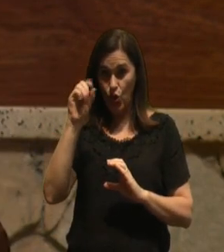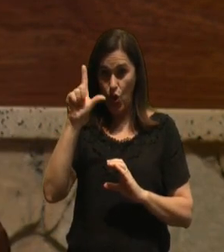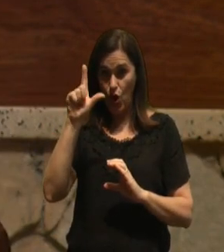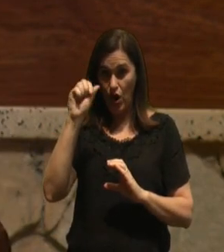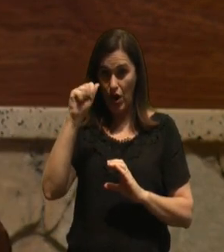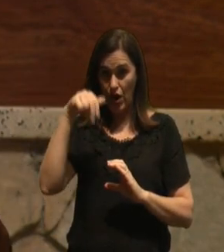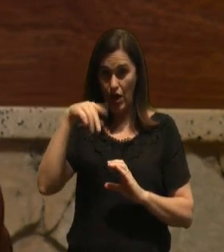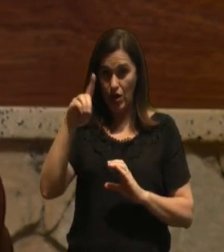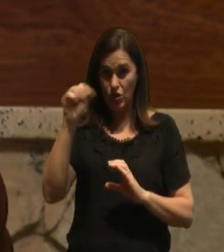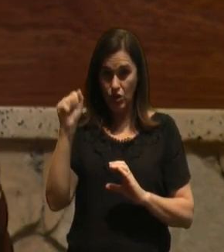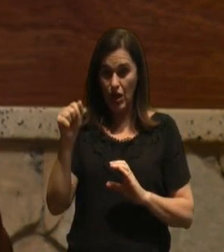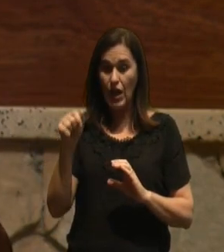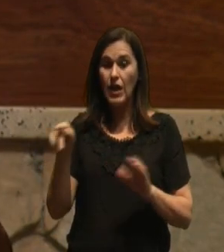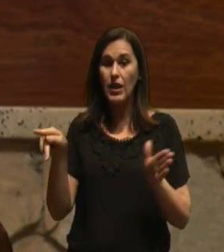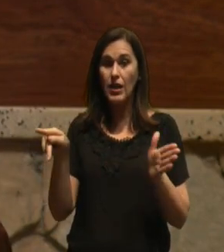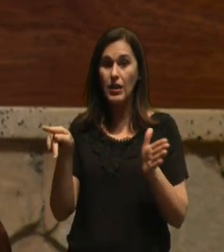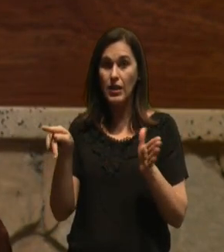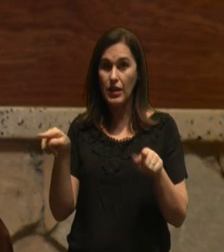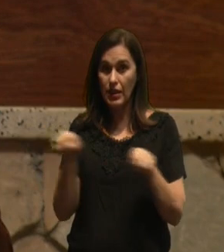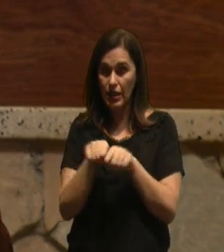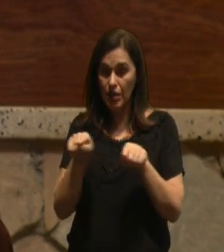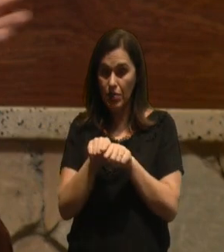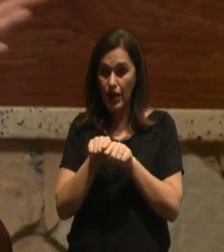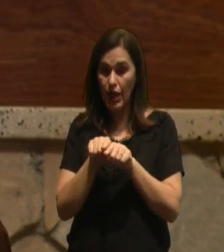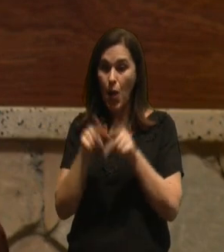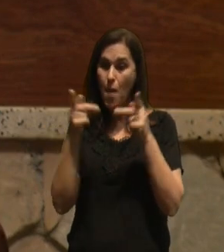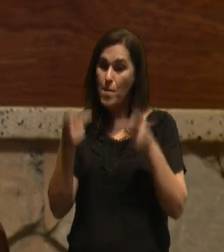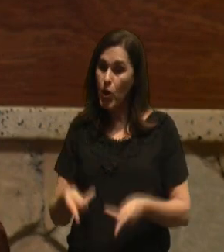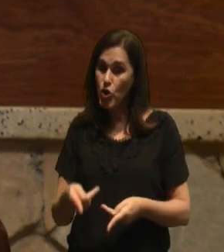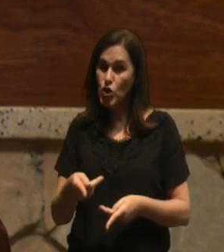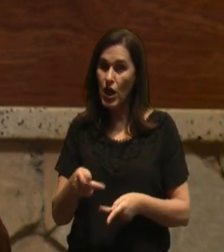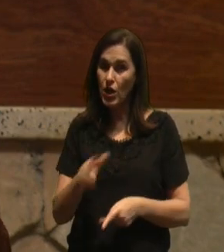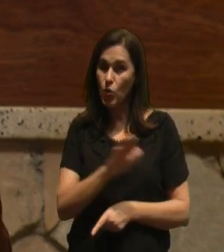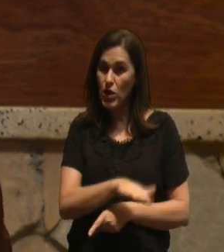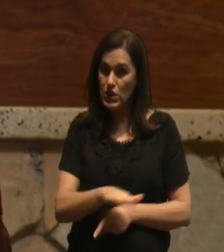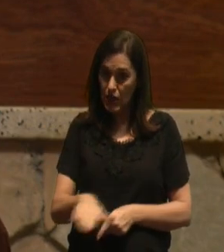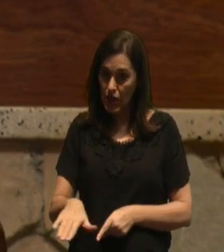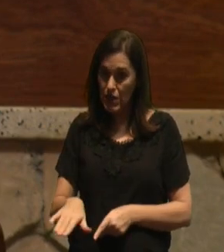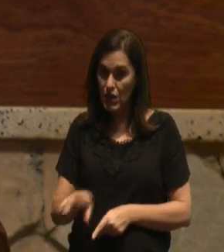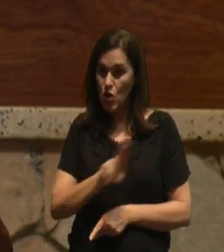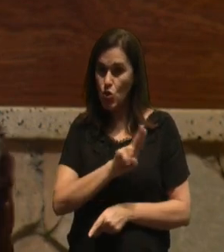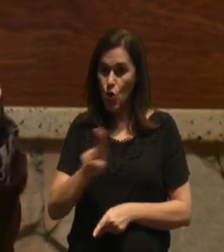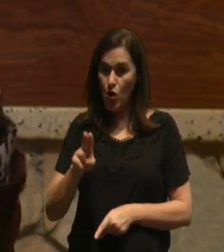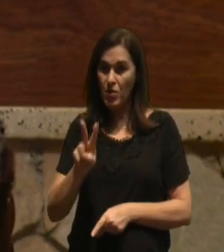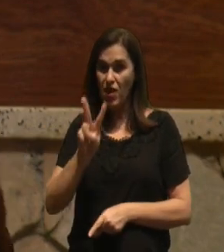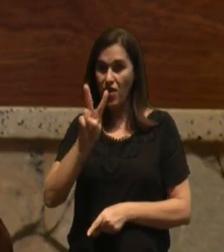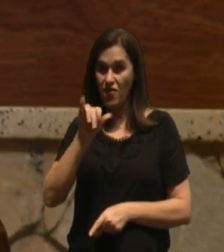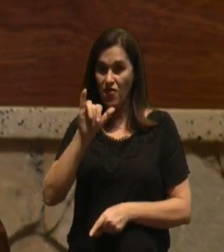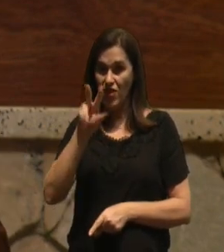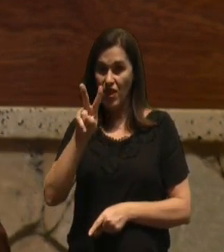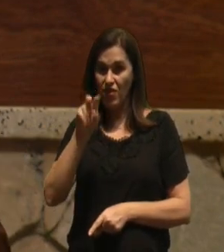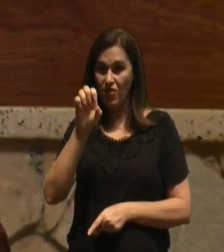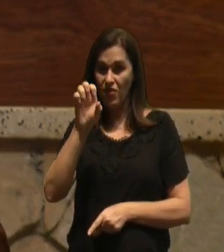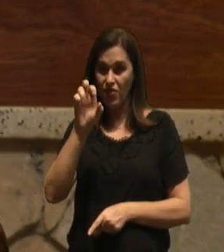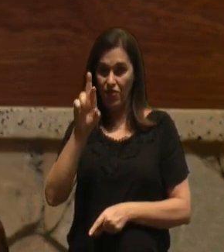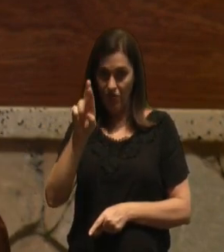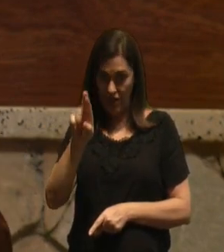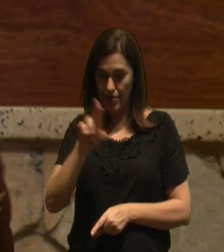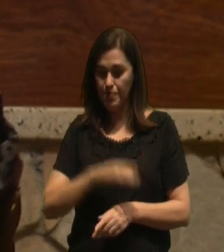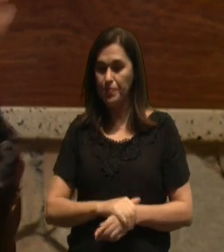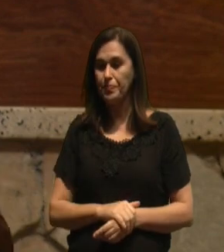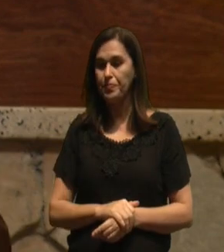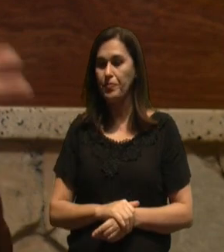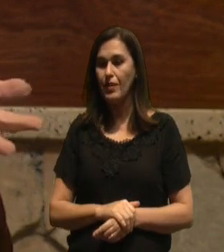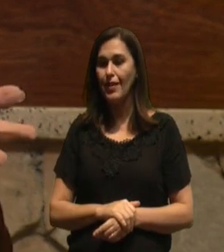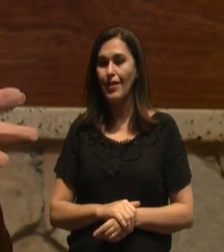e Viver. A partir dessa semana, nós vamos também diversificar, porque nós já oferecemos a nossa ajuda, porque